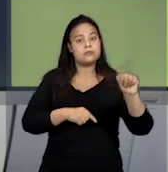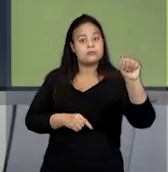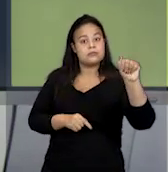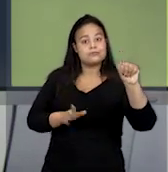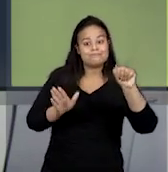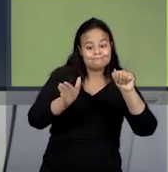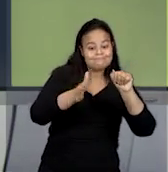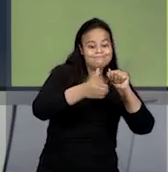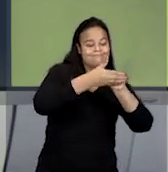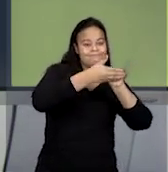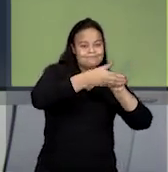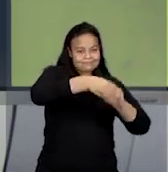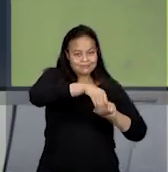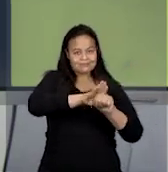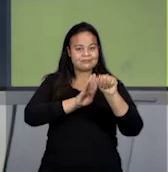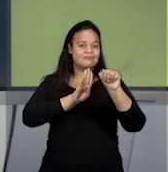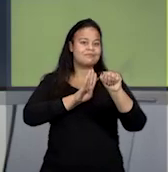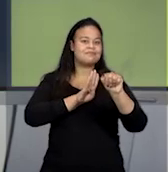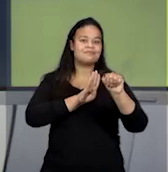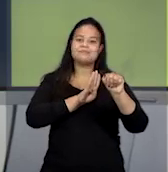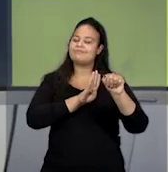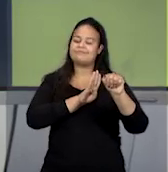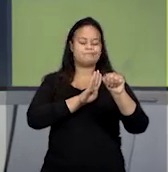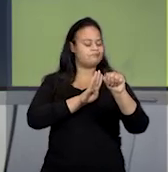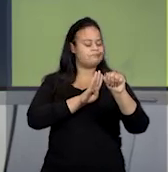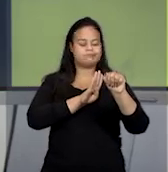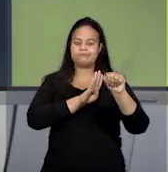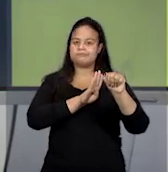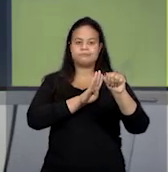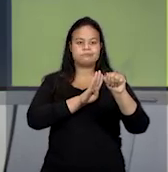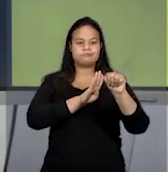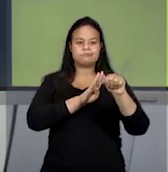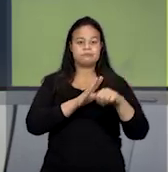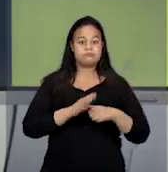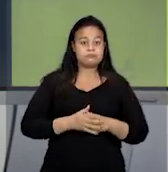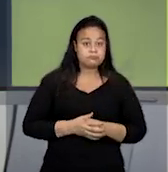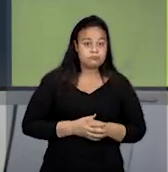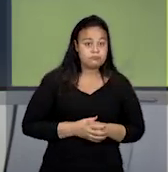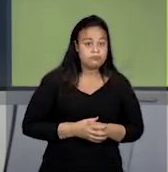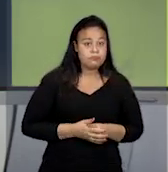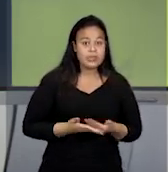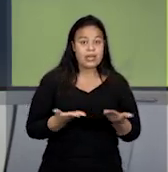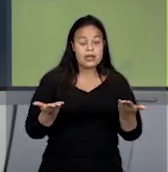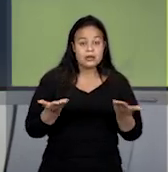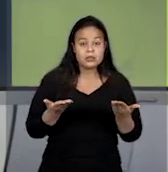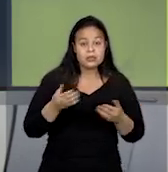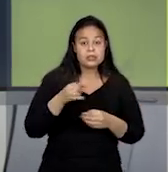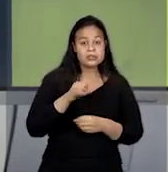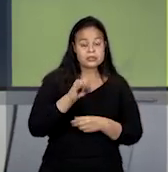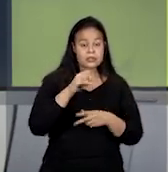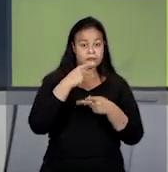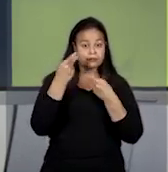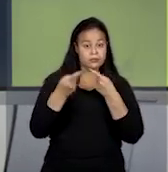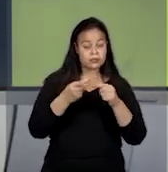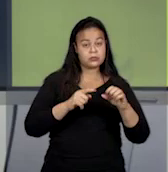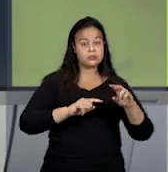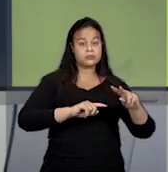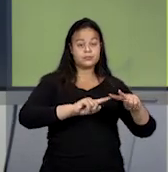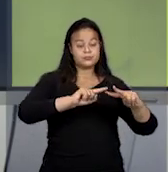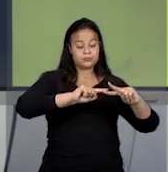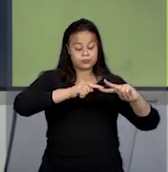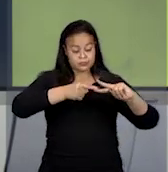inibiu a ação do alelo Bzinho, tá? E quando eu falo que um alelo é